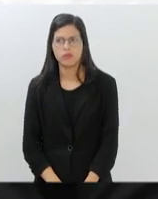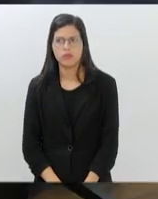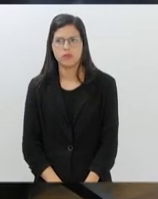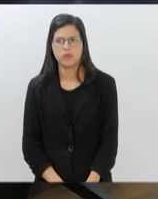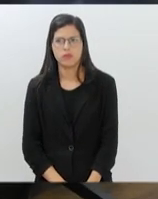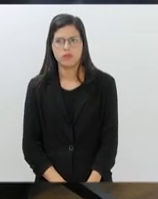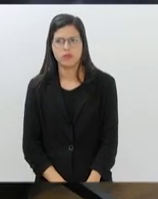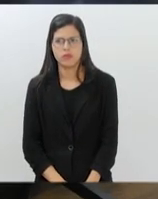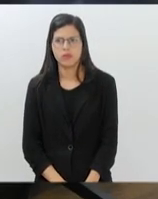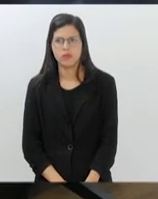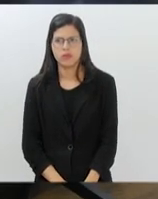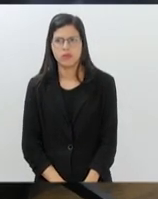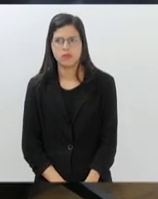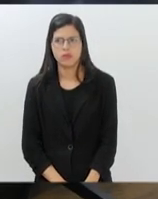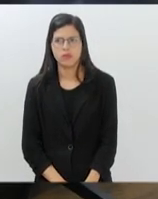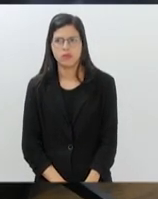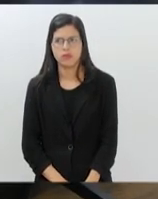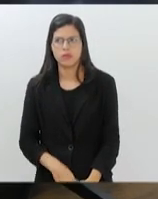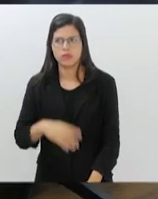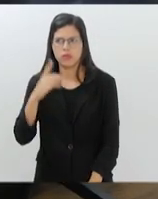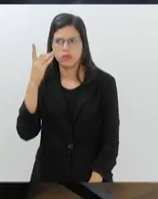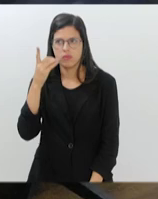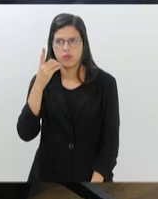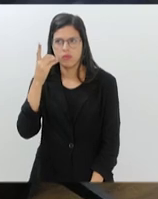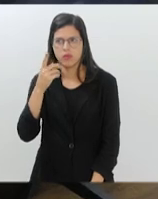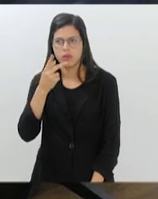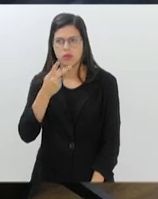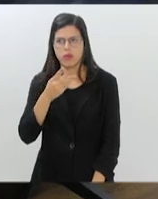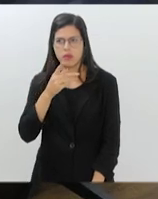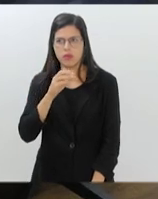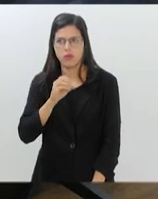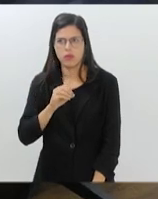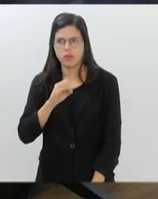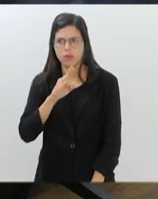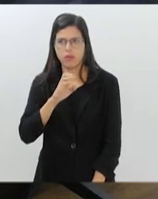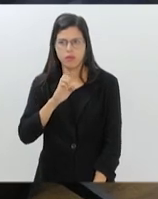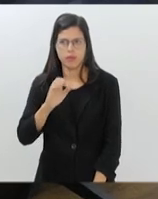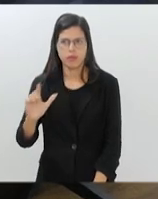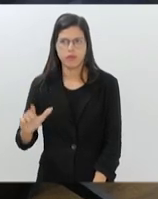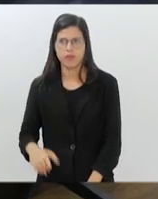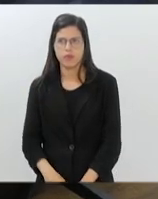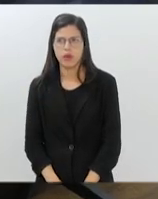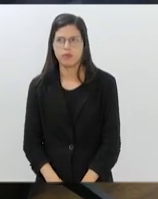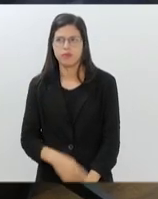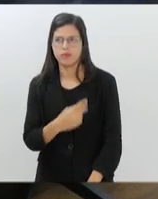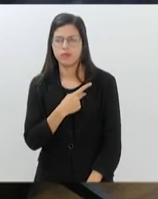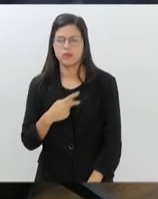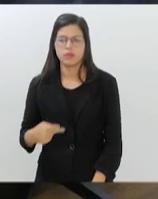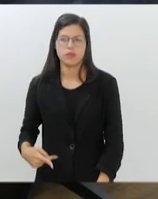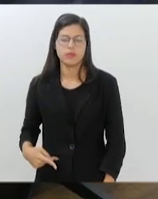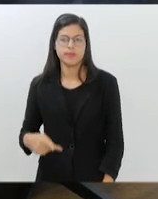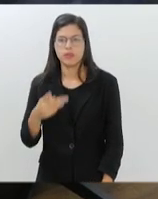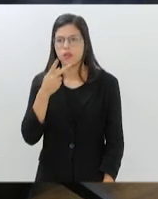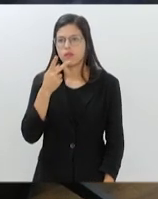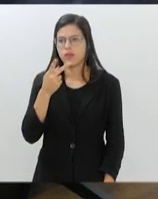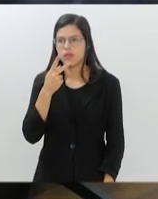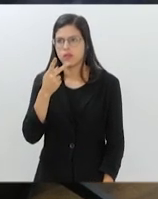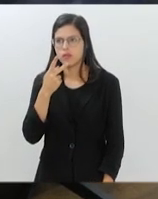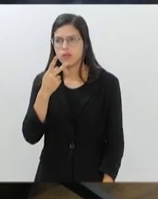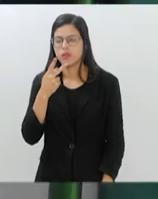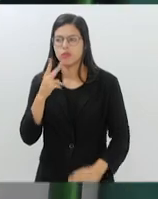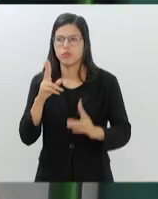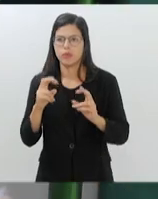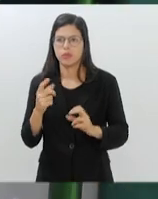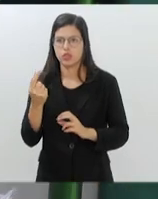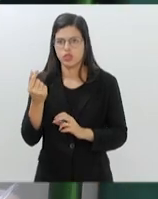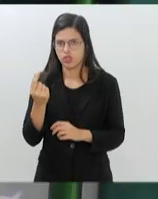alguns Deputado pael Presidente Eh estamos falando aqui de dinheiro de Publicidade né Eu tô